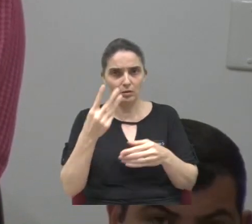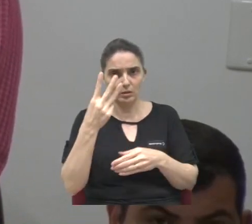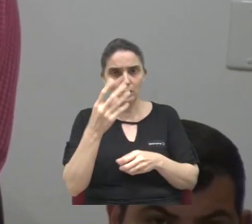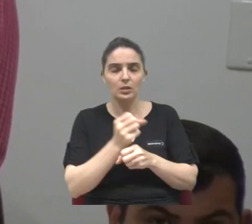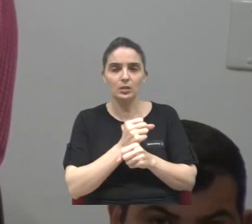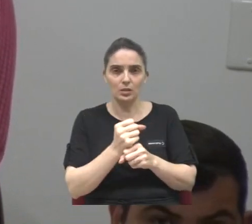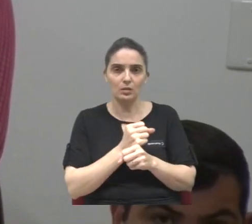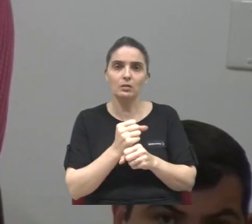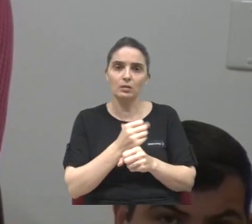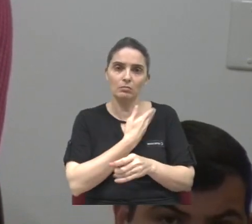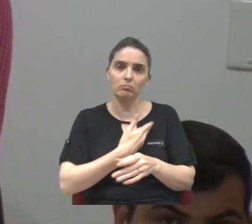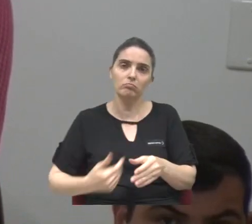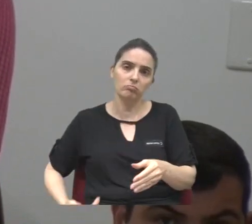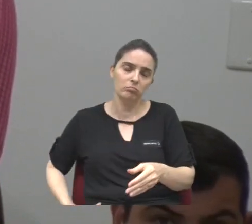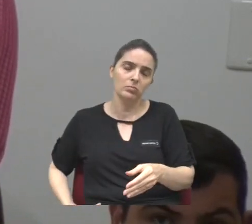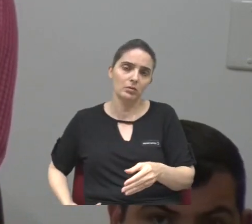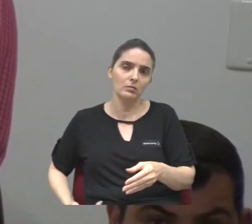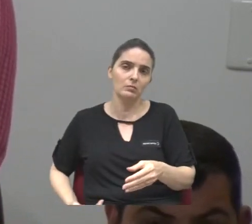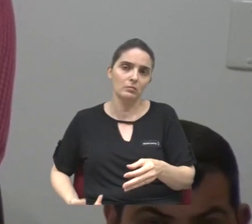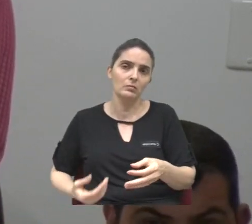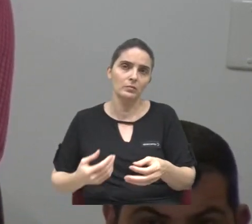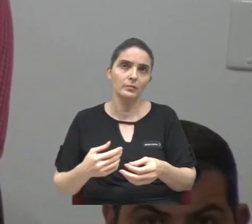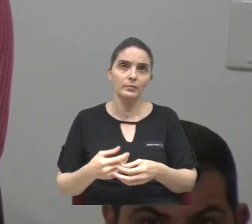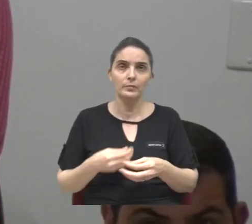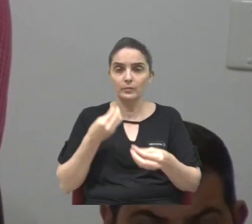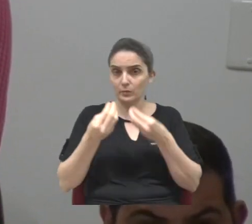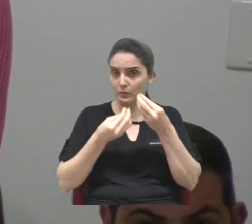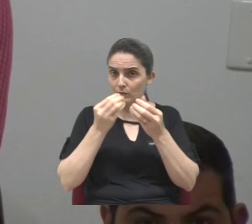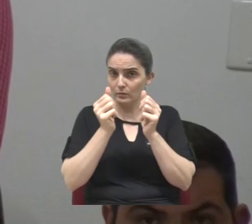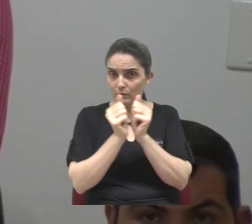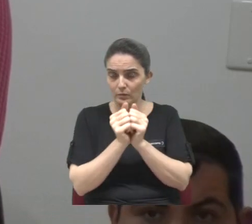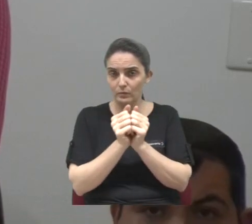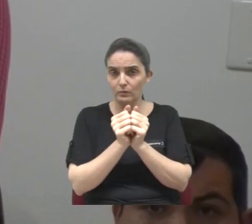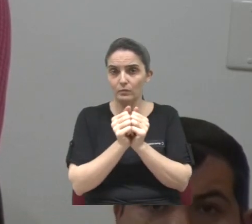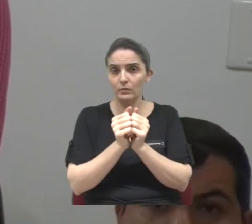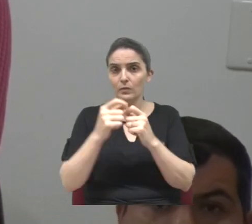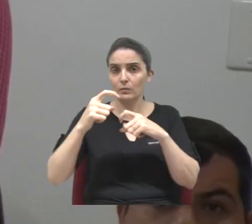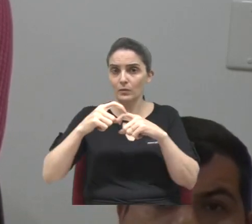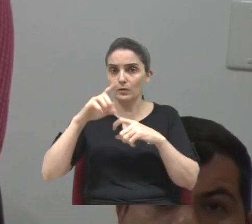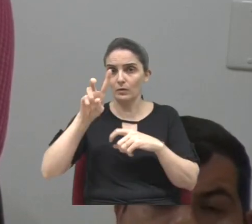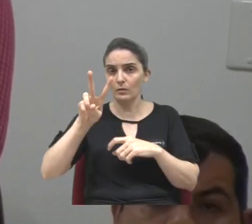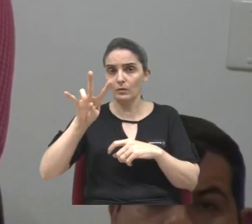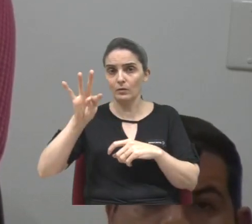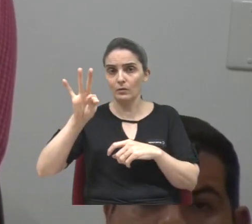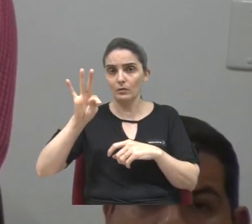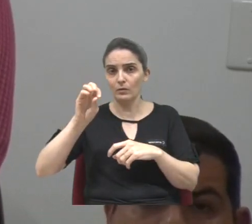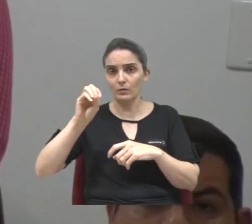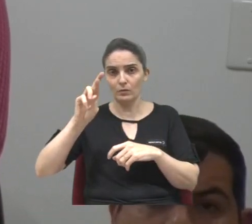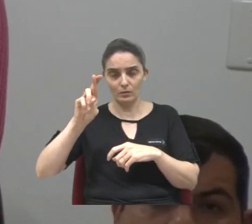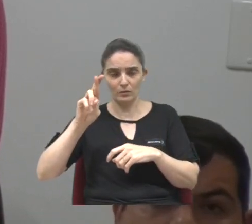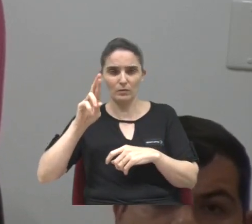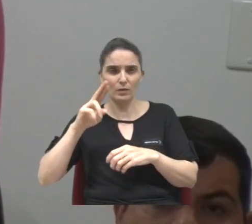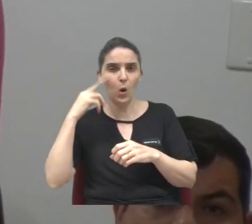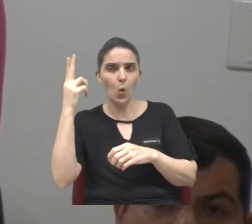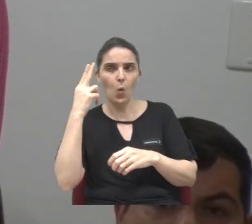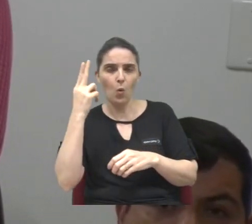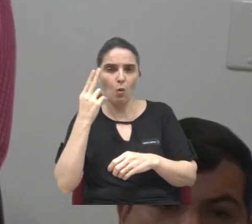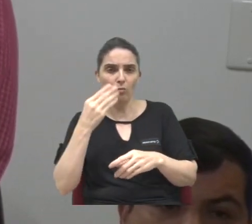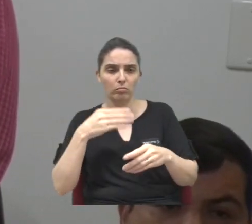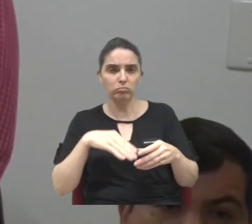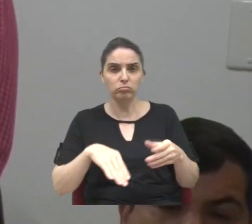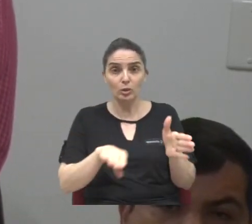para a gente, e com o doutor Vitor à frente também, parece que chegaram ambulâncias novas, oriundas de emendas,